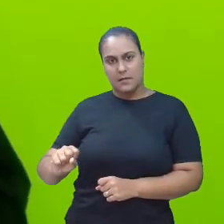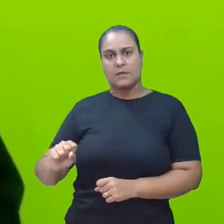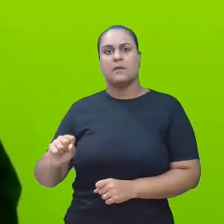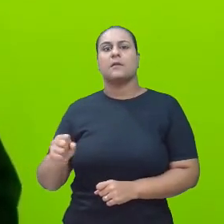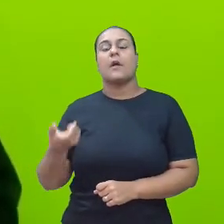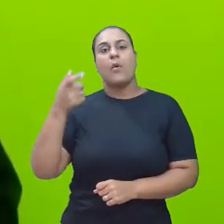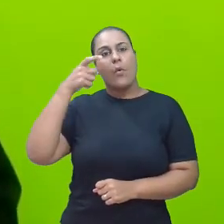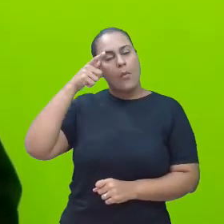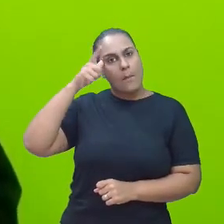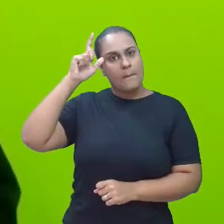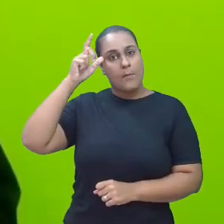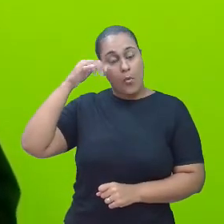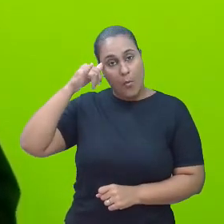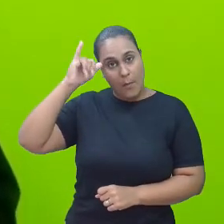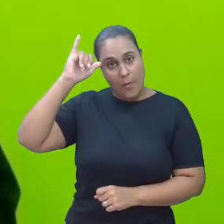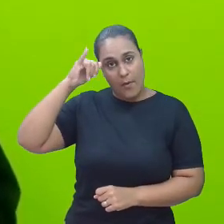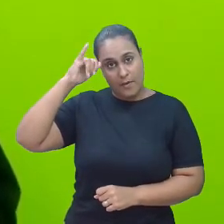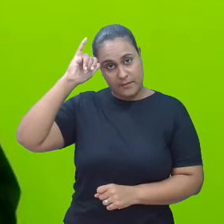de Nanico.